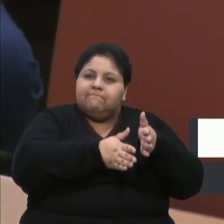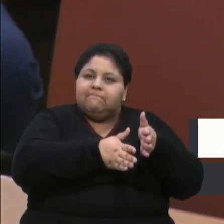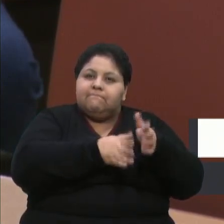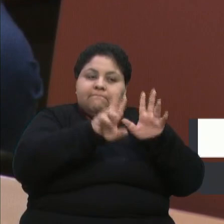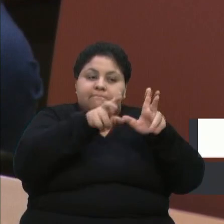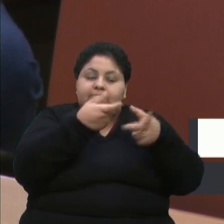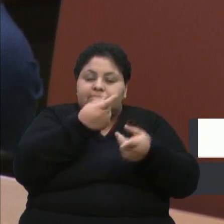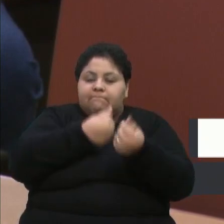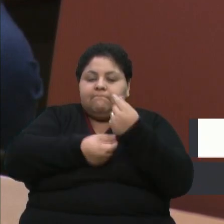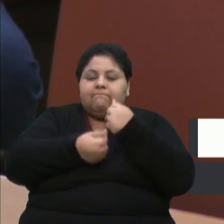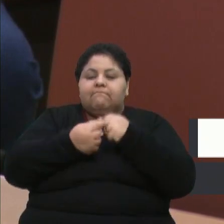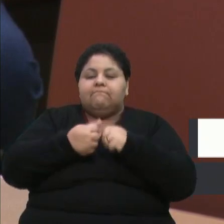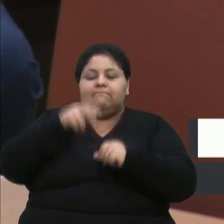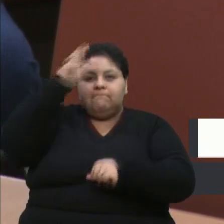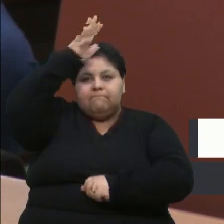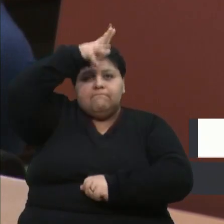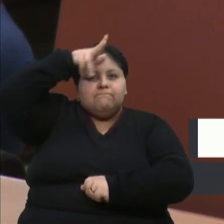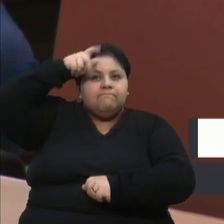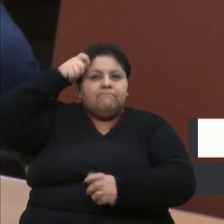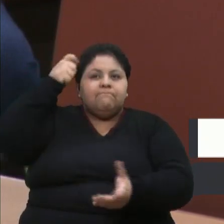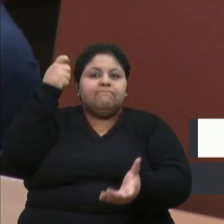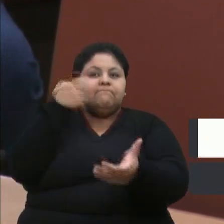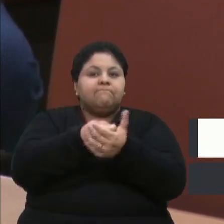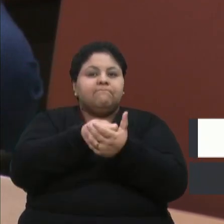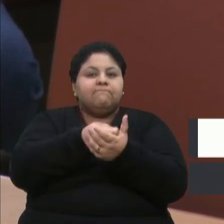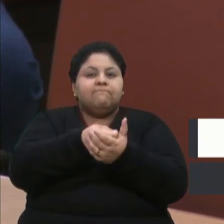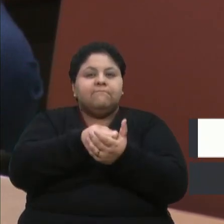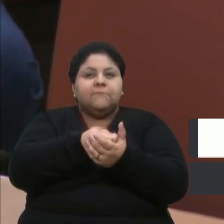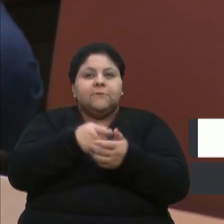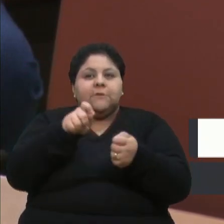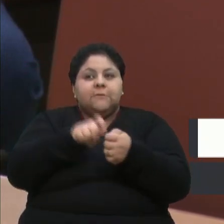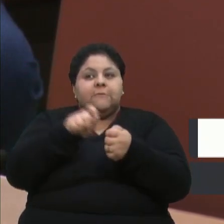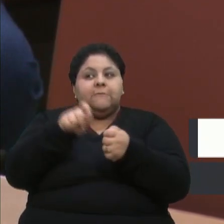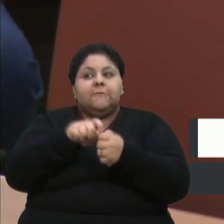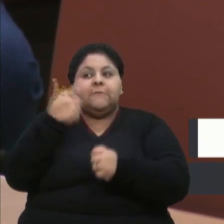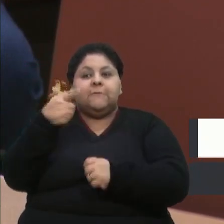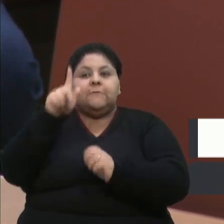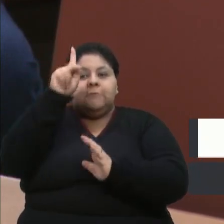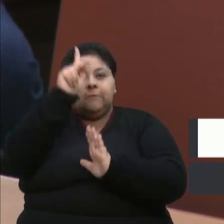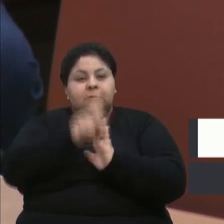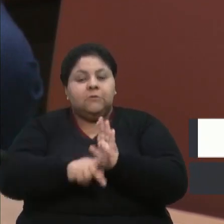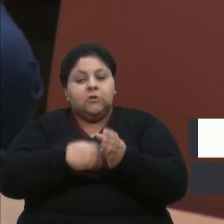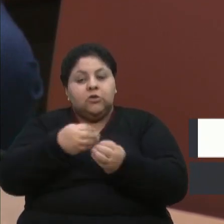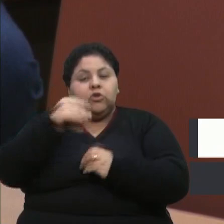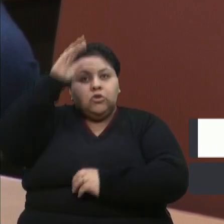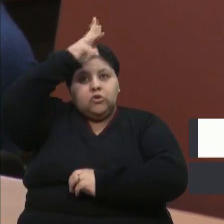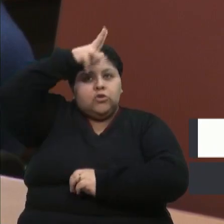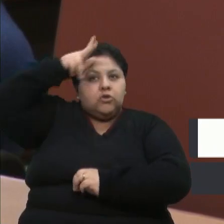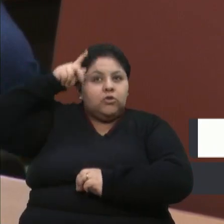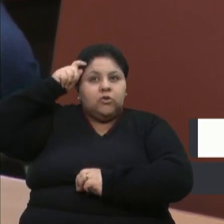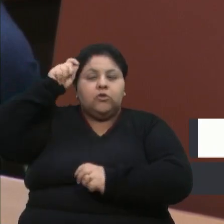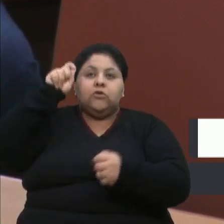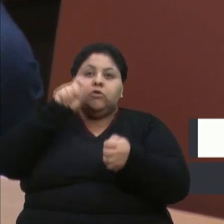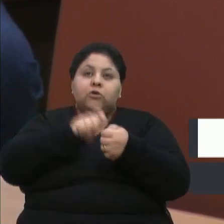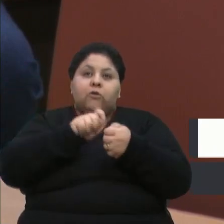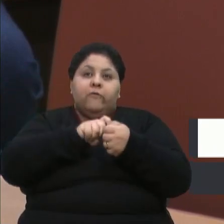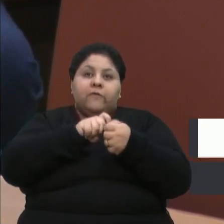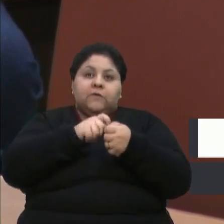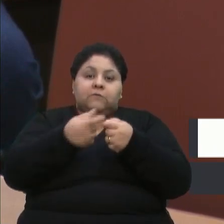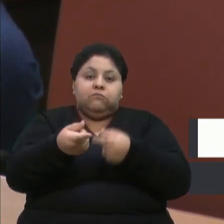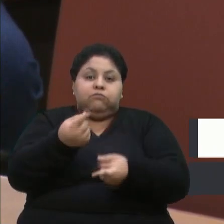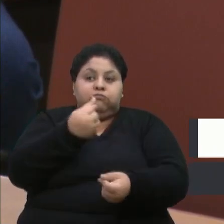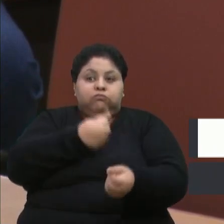do município exigiu, né, que fosse revisto o projeto, uma vez que não teria como o município fazer aportes tão grandes,